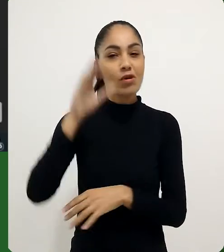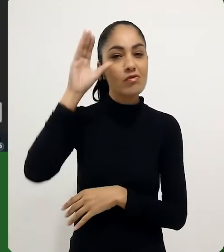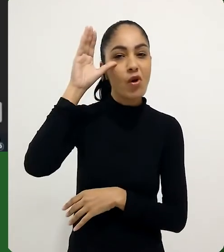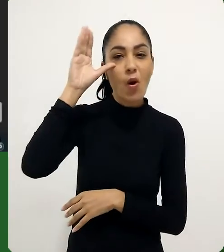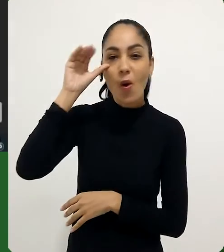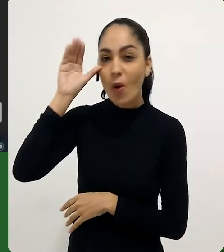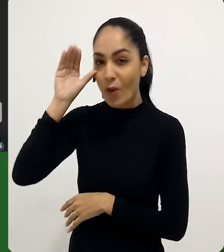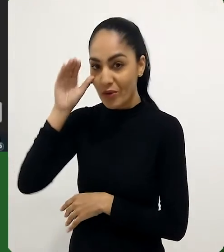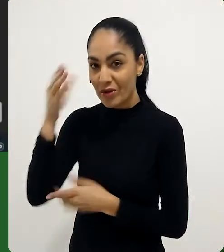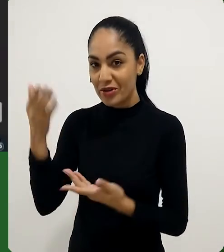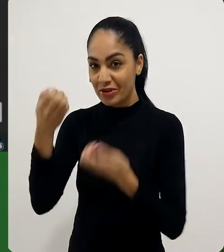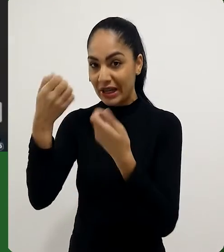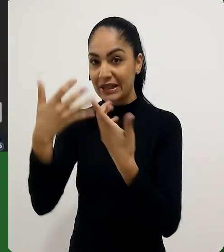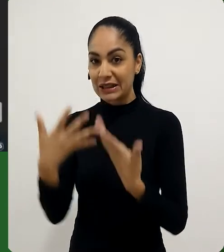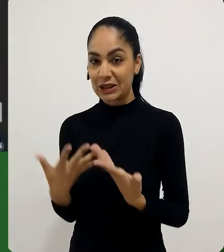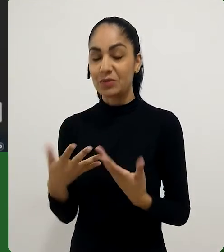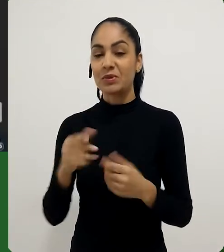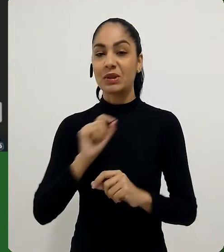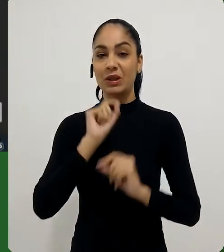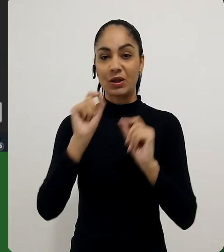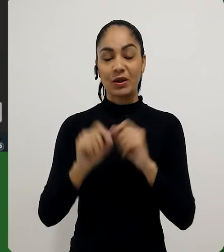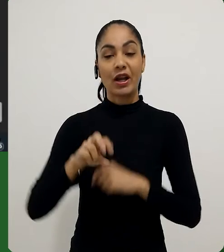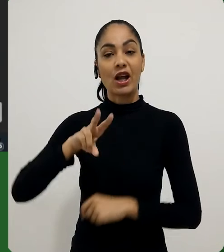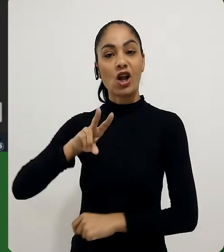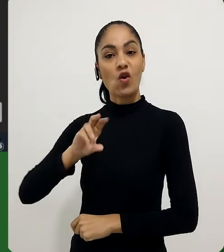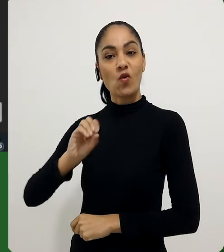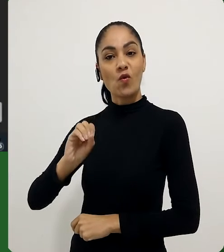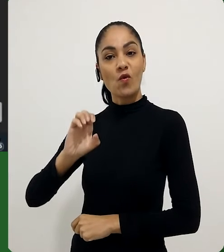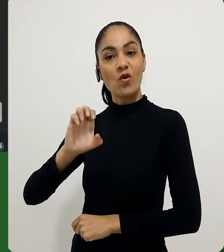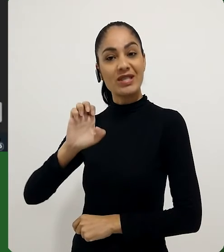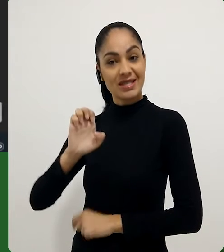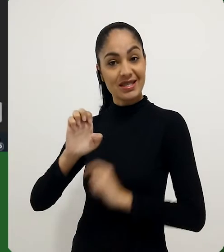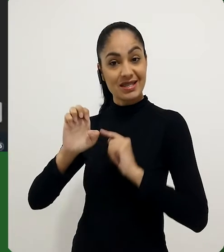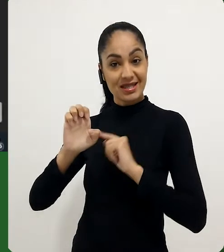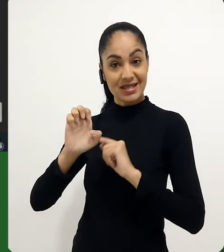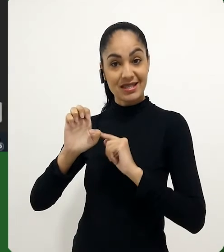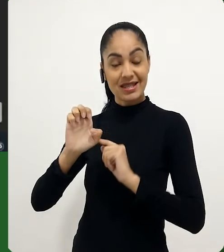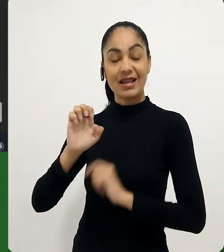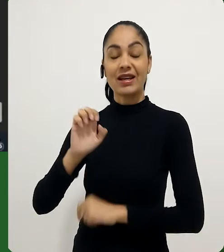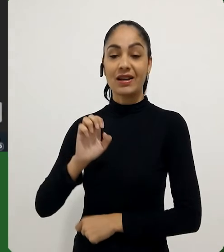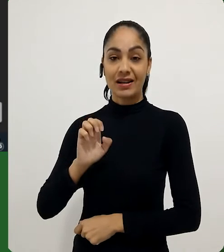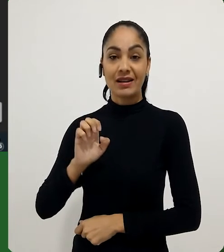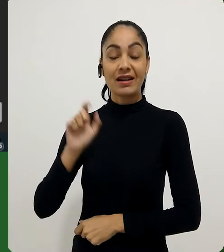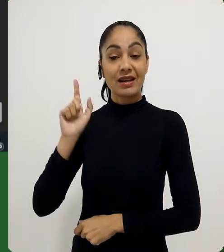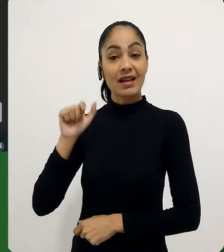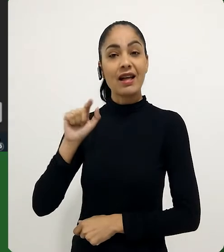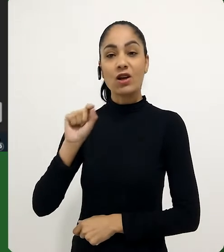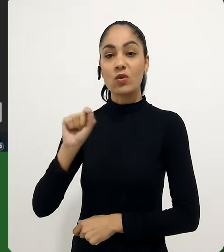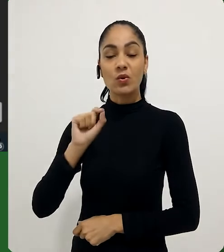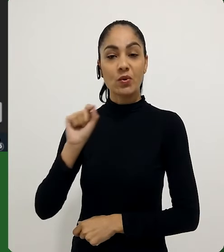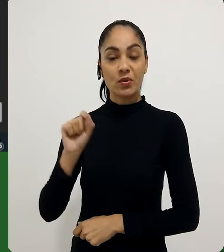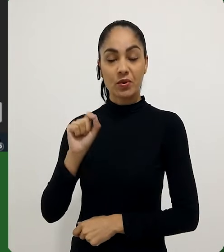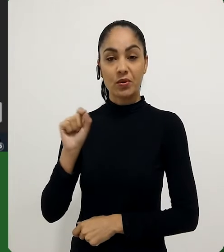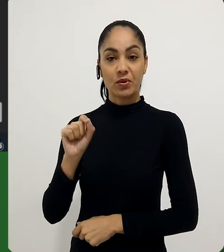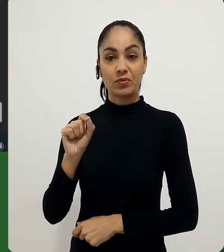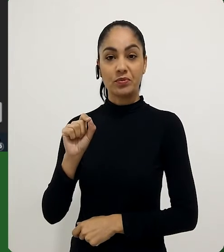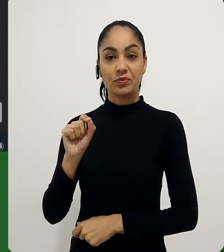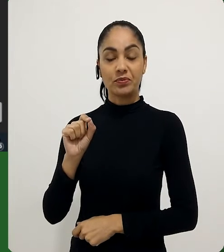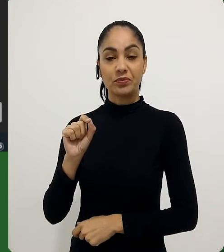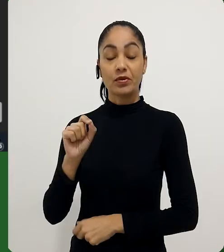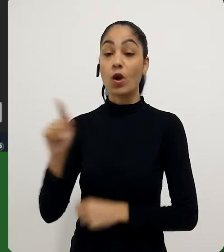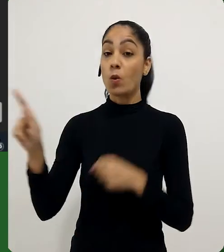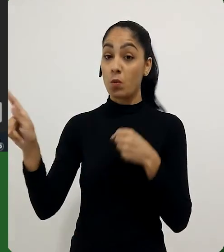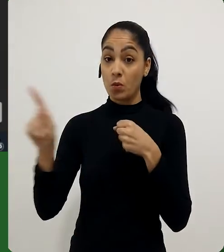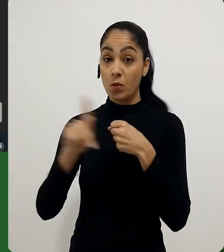E algumas curiosidades, né? Então, aqui, como eu comentei com vocês, o você, né? O